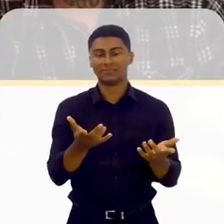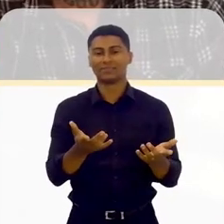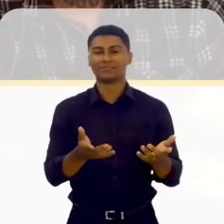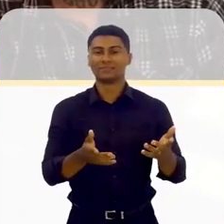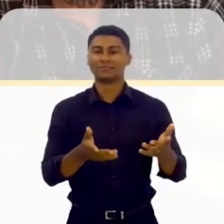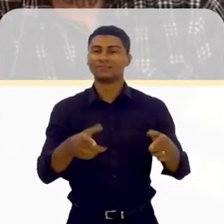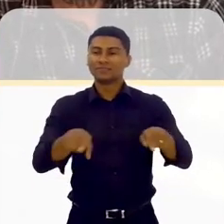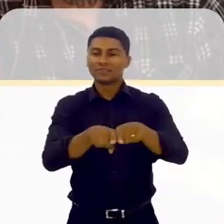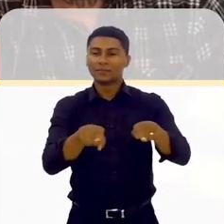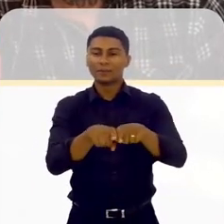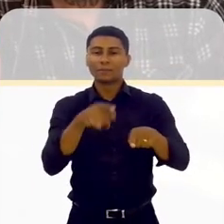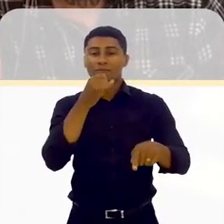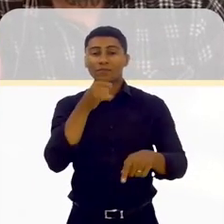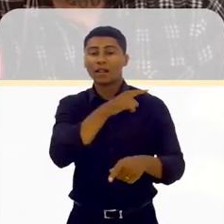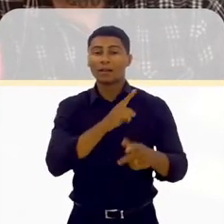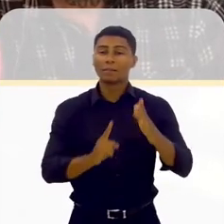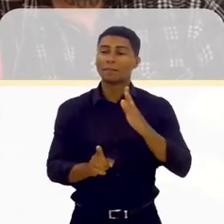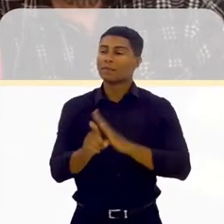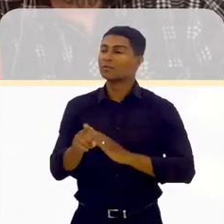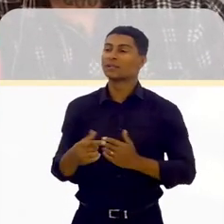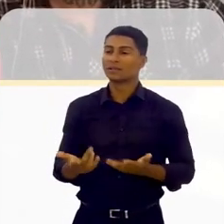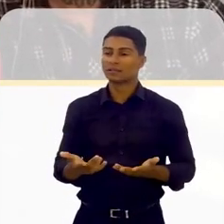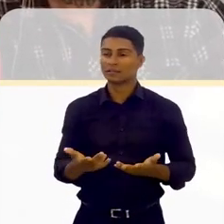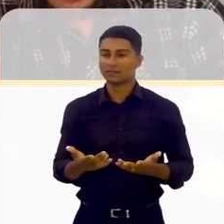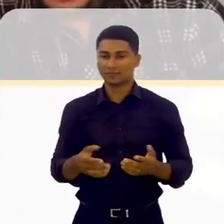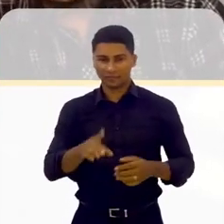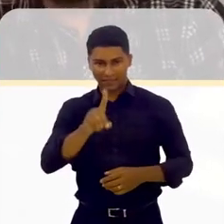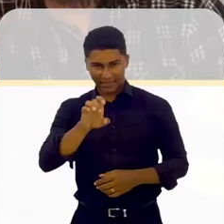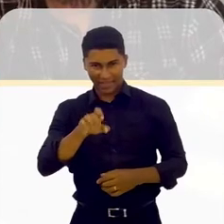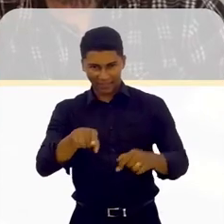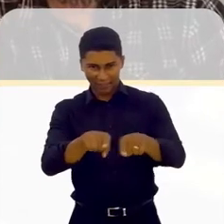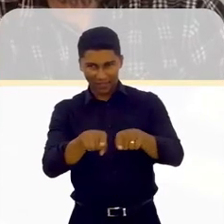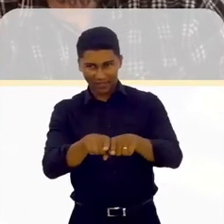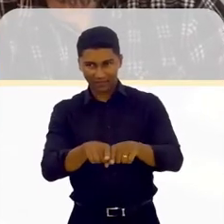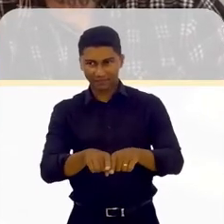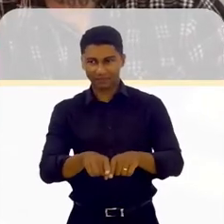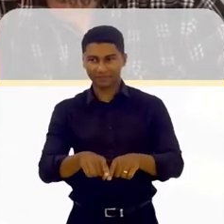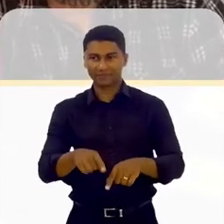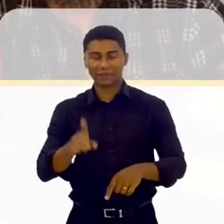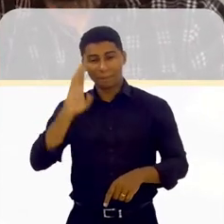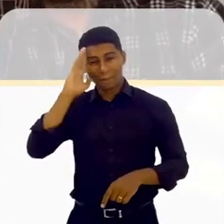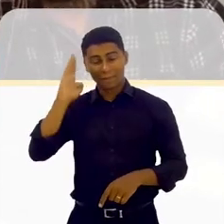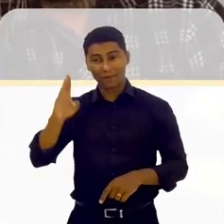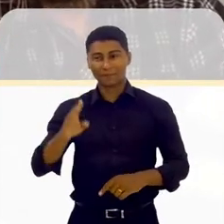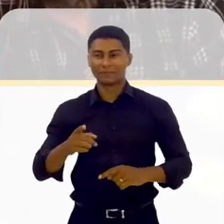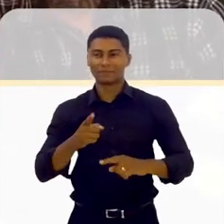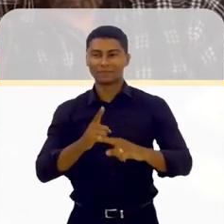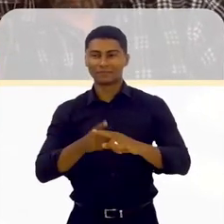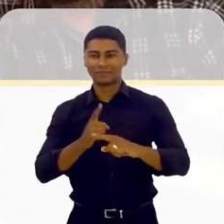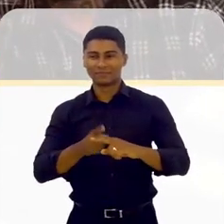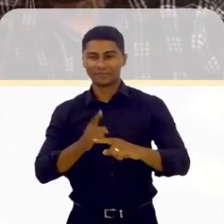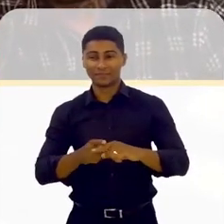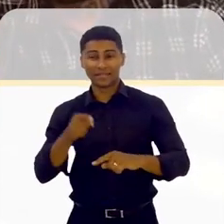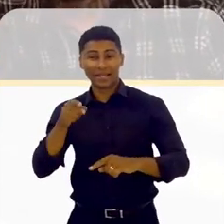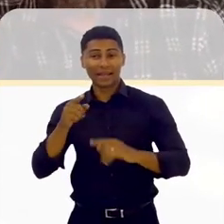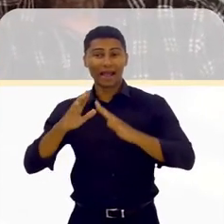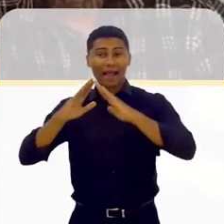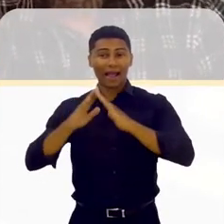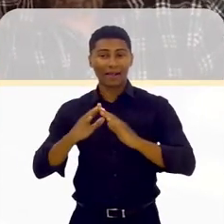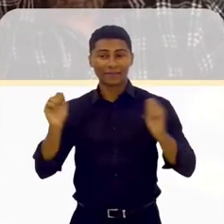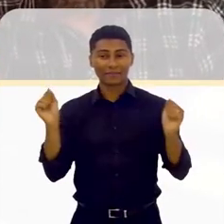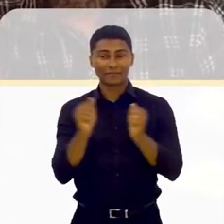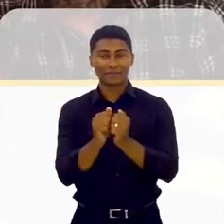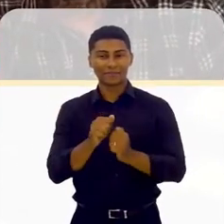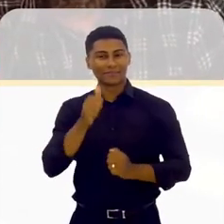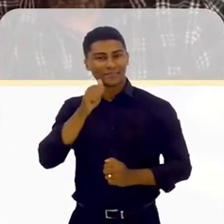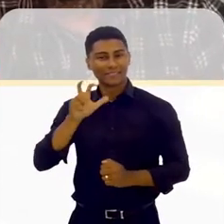a mesma notícia. Pô, não tenho O D novidade. também, o D também. Eu principalmente. Ele mais ainda, né? Porque Eu moro com ele ela, mora né? com ela,